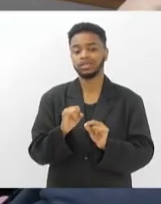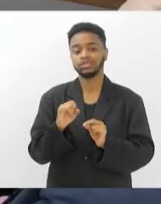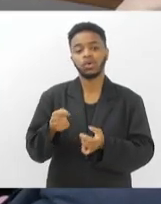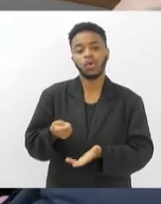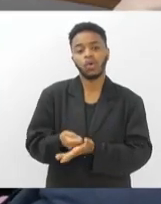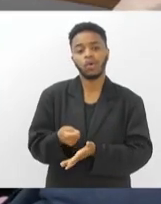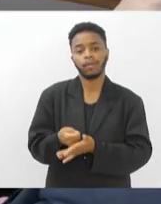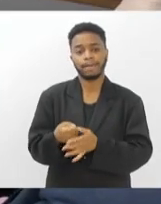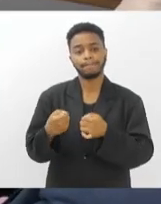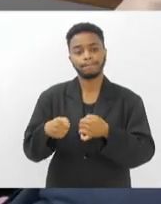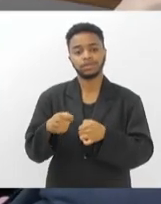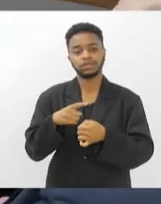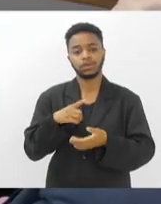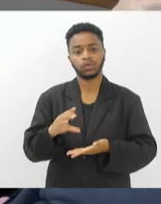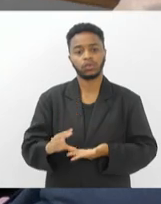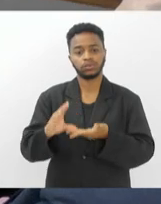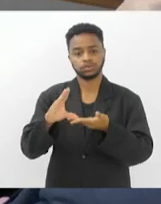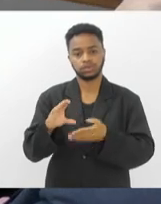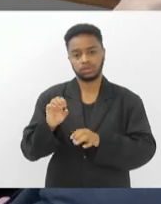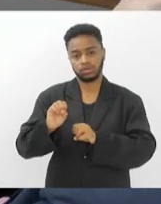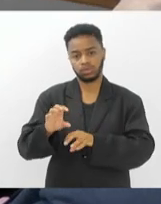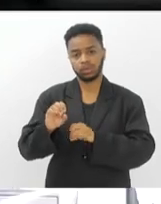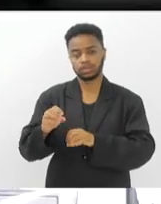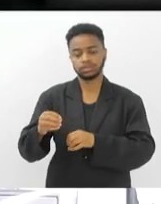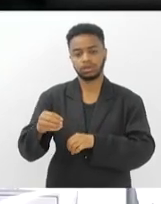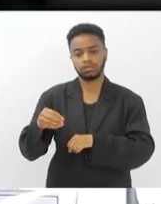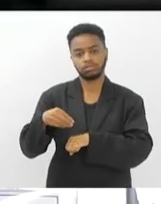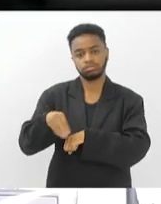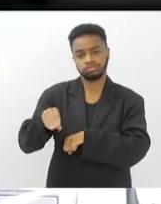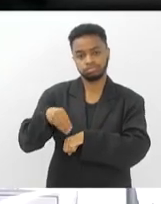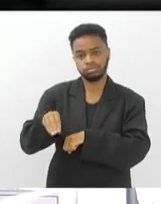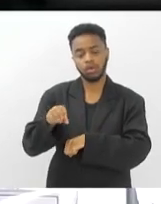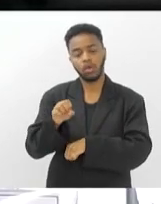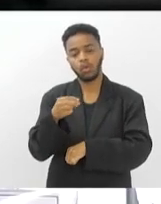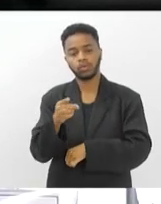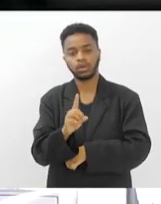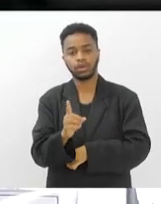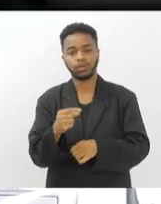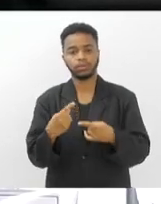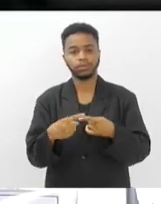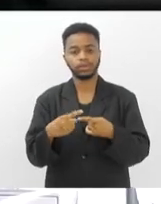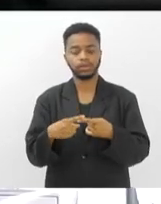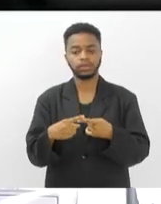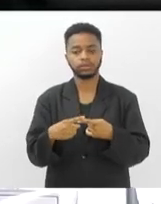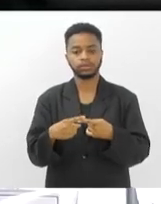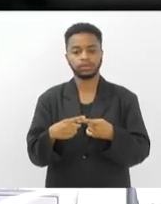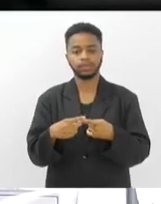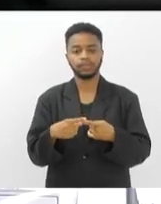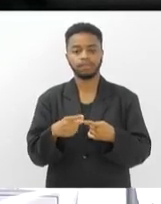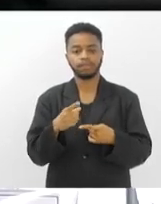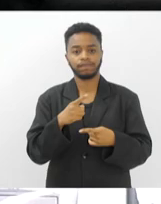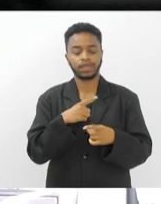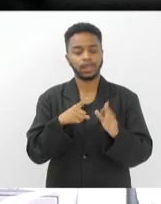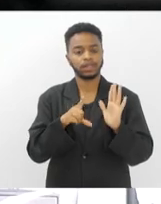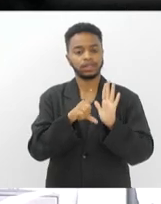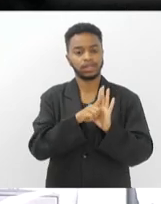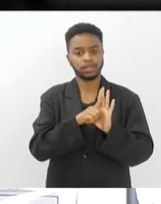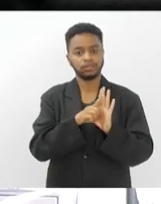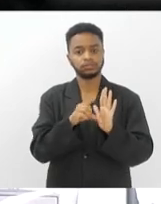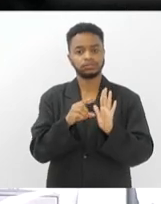obrigatoriamente tinha que ouvir o Conselho de Educação ou não, porque havia um dispositivo legal para